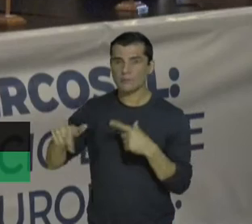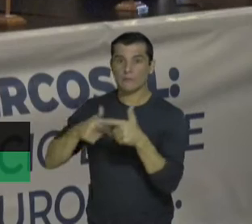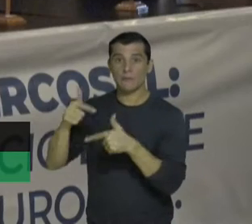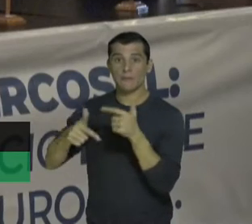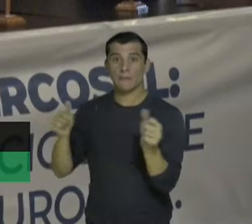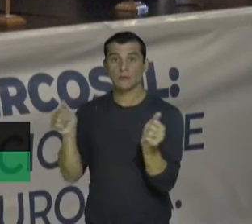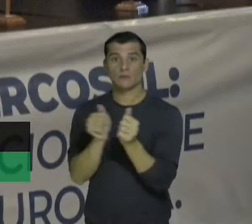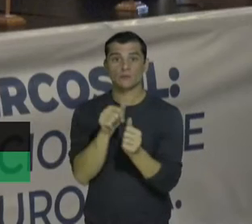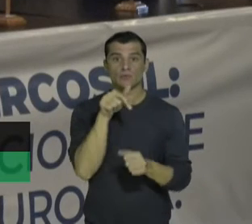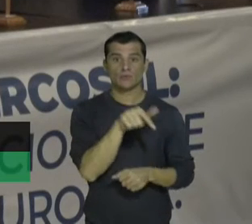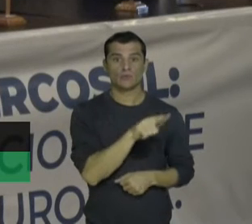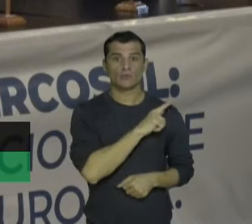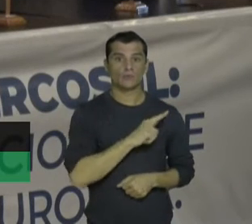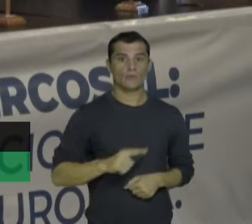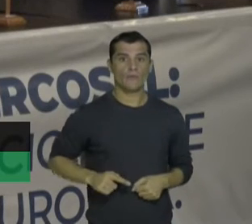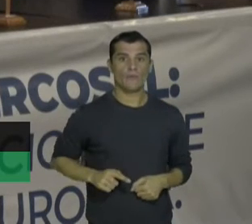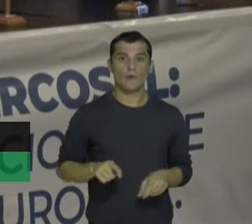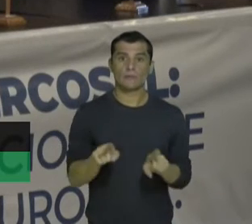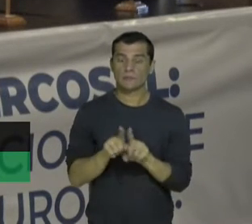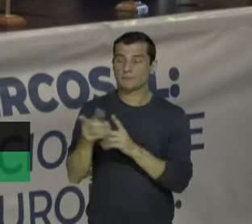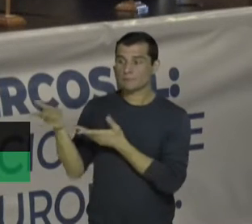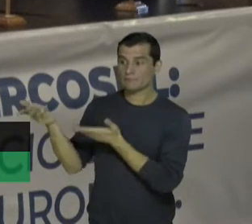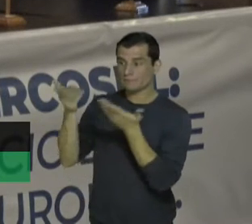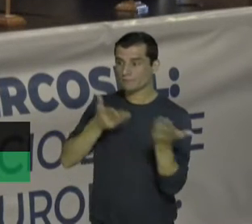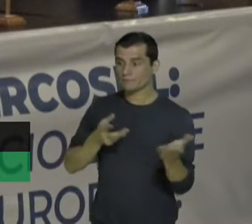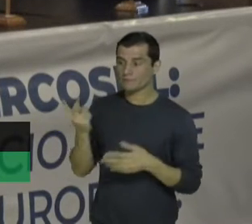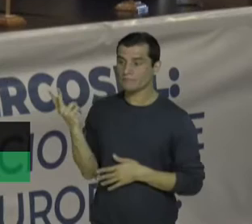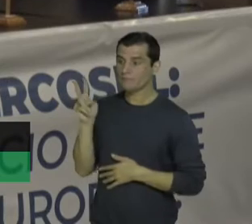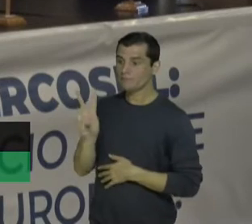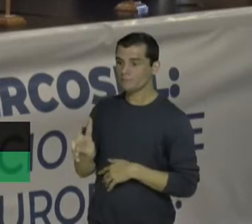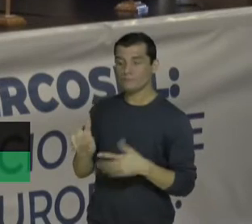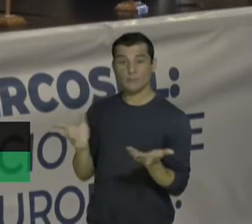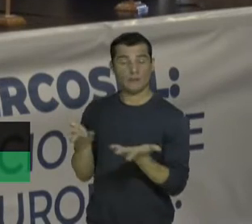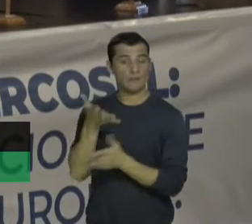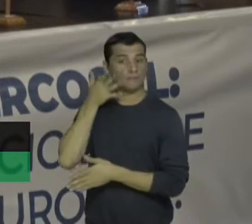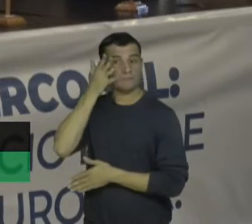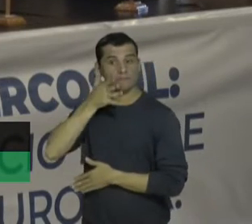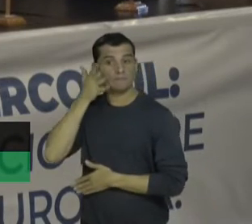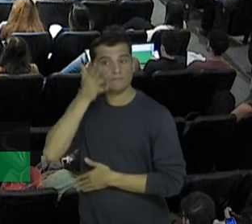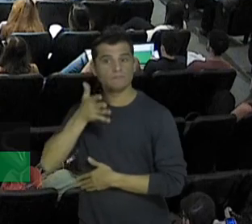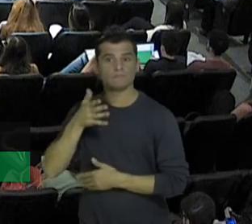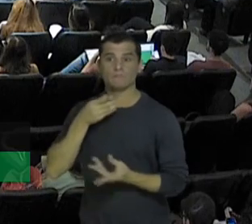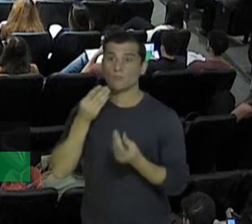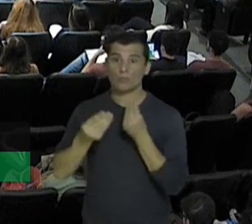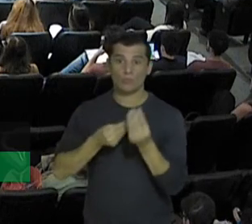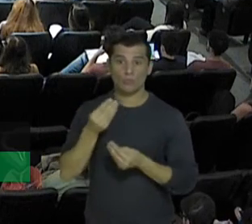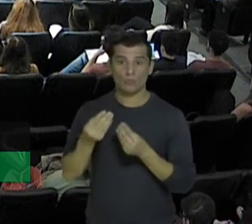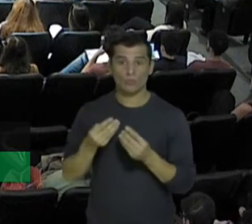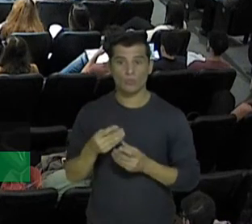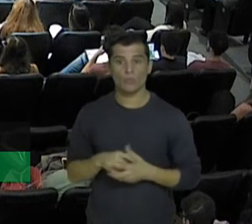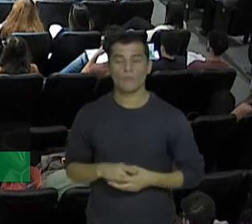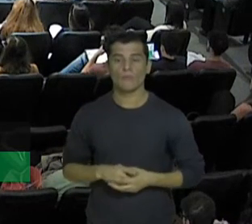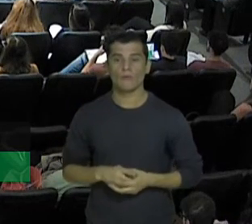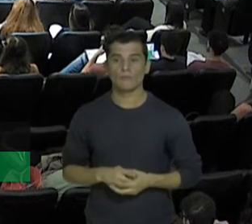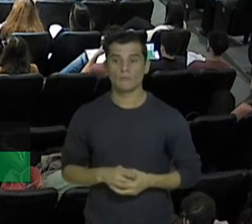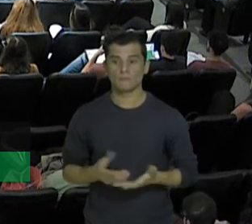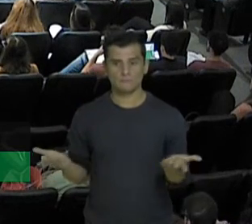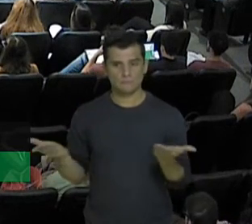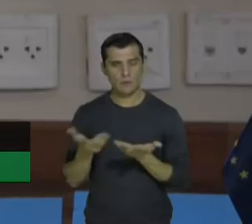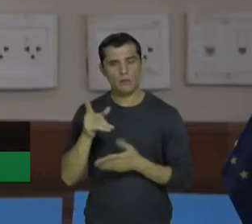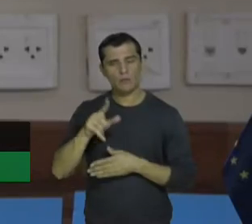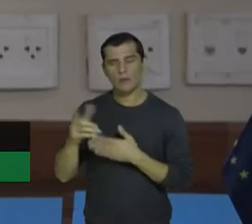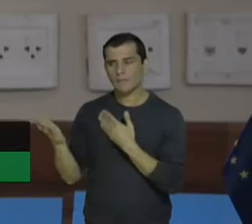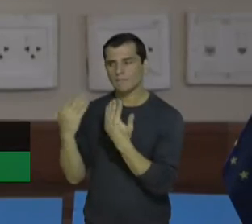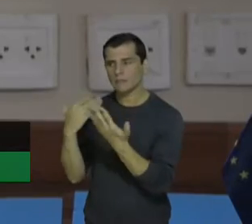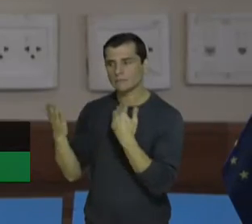Juliano para conversar sobre esse importante tema nós vamos fazer uma dinâmica eh eh de um bate-papo